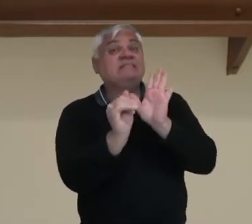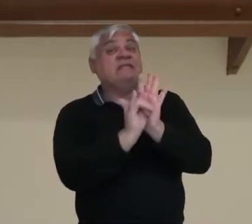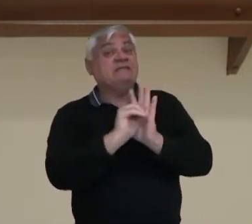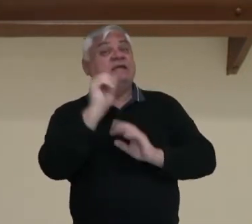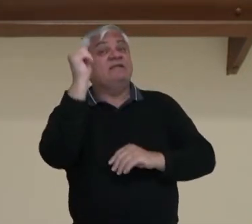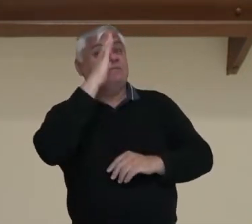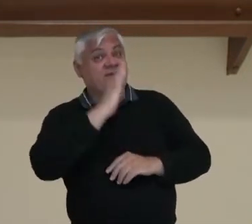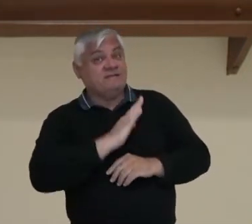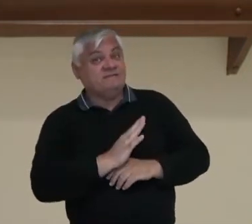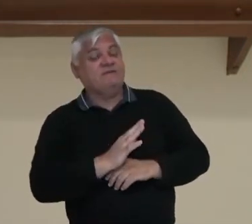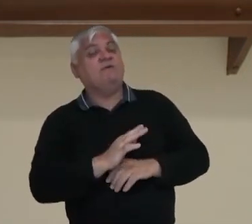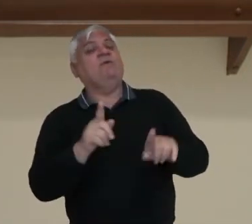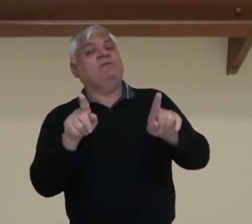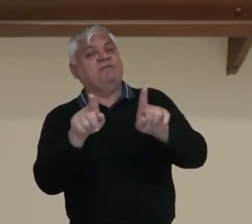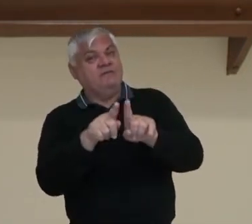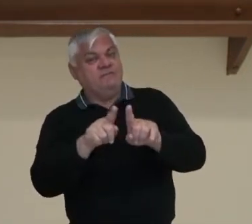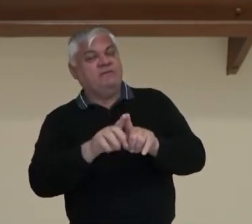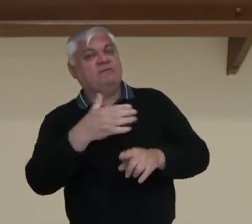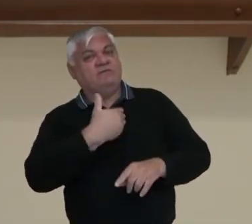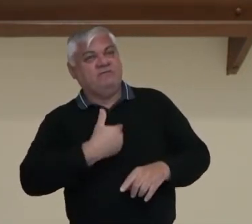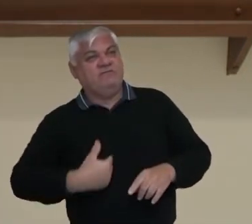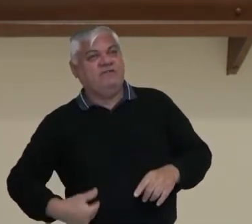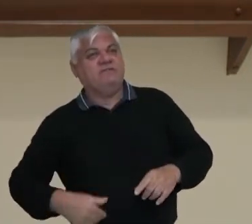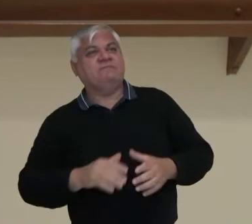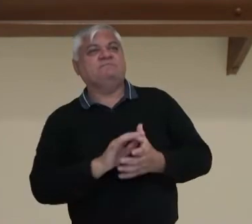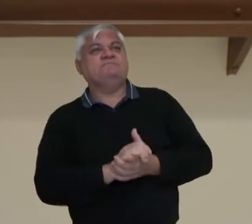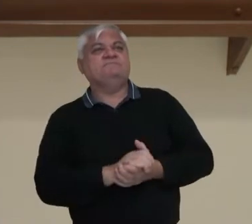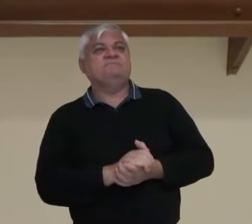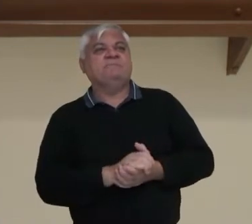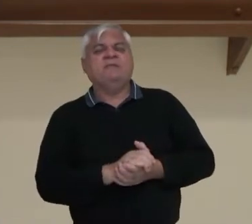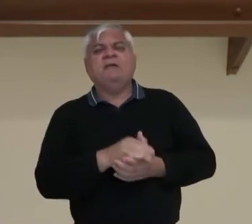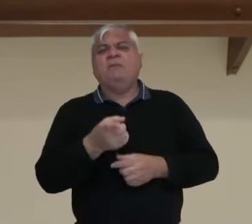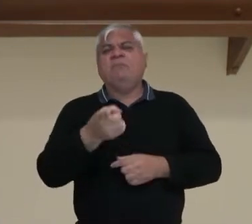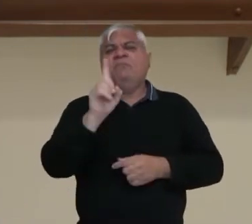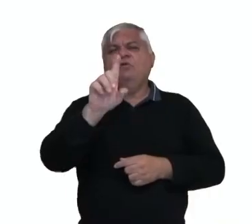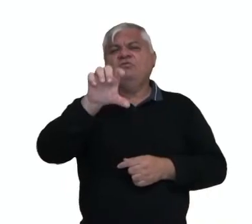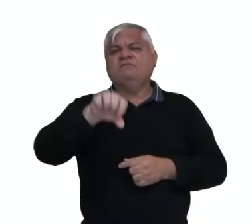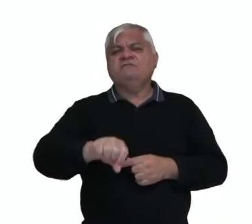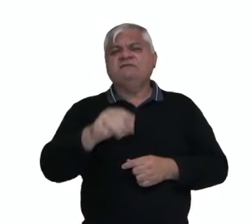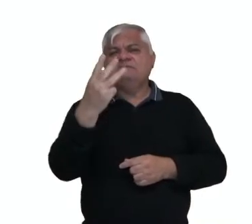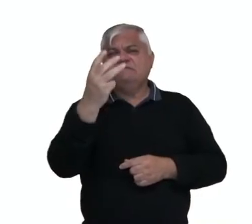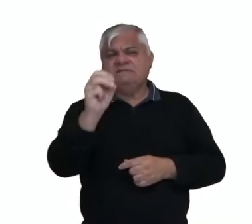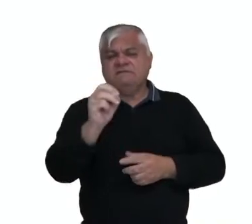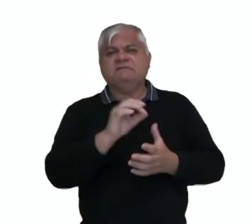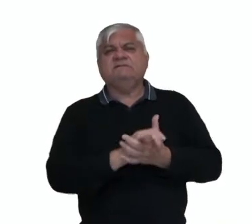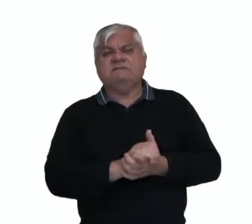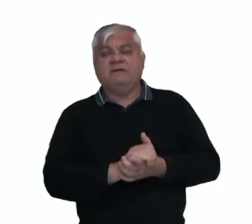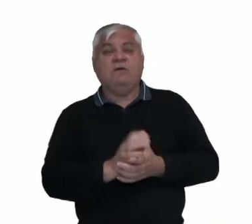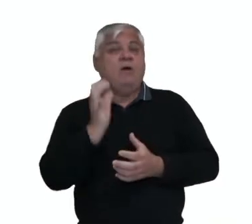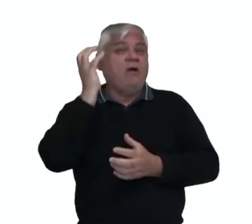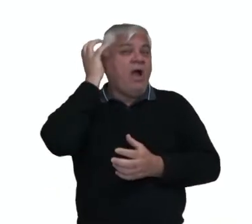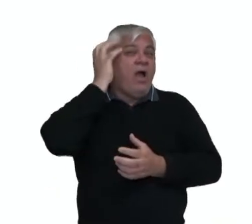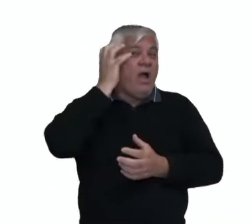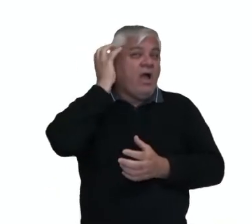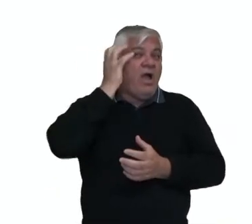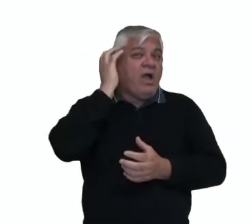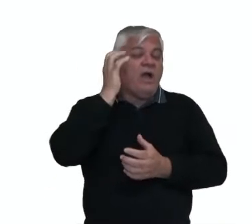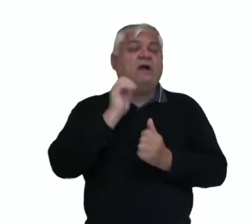do governo de Getúlio Vargas, a gente vai ver que nos anos de 1930, o rádio ele vai